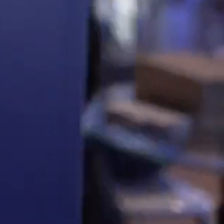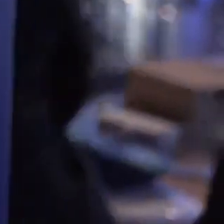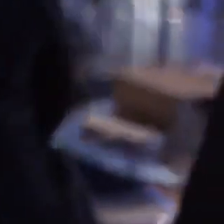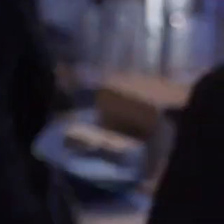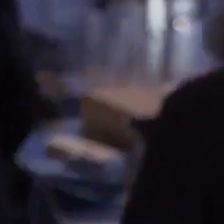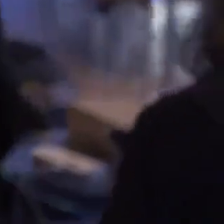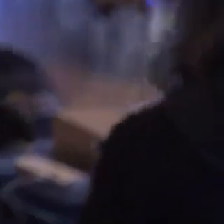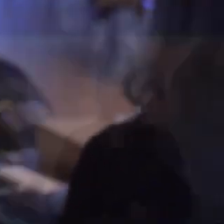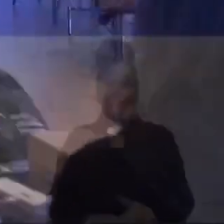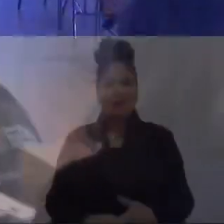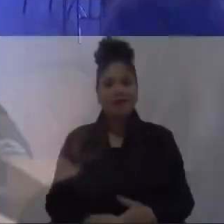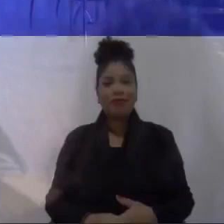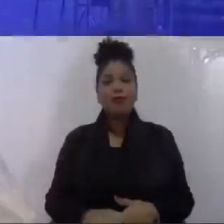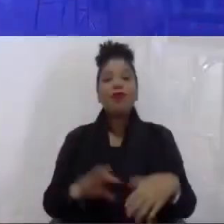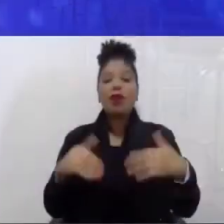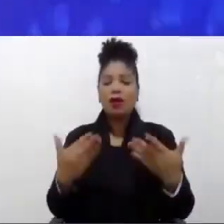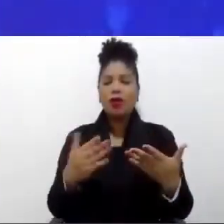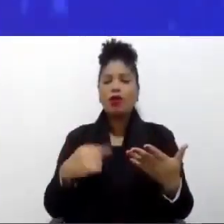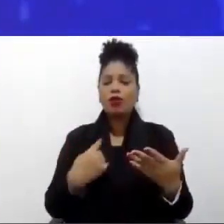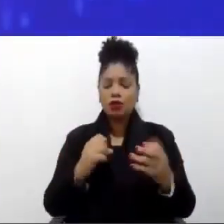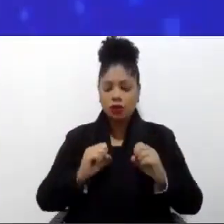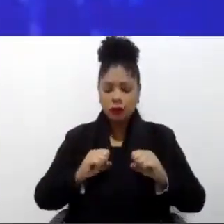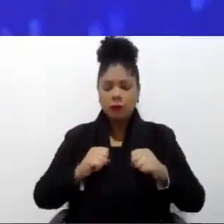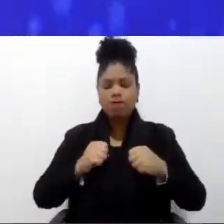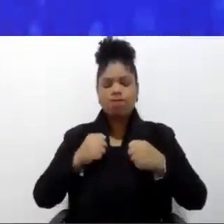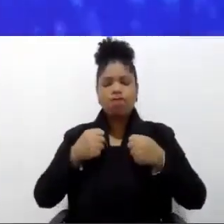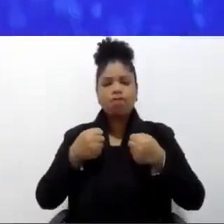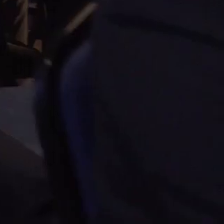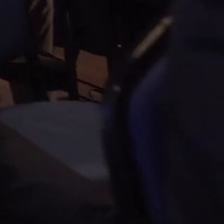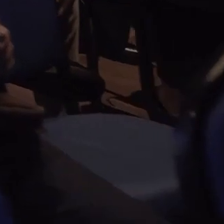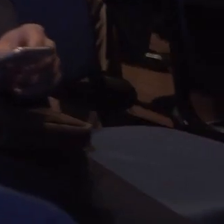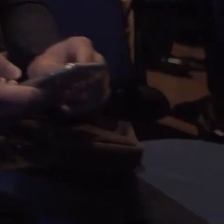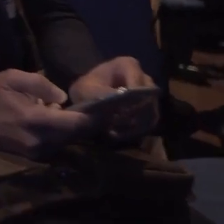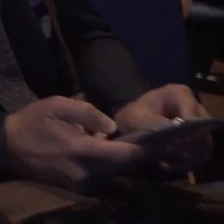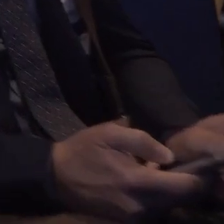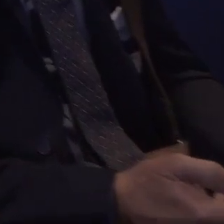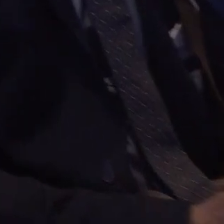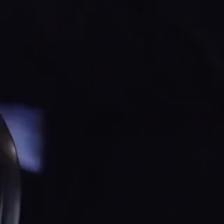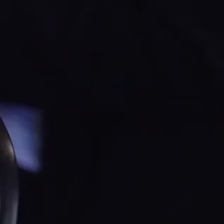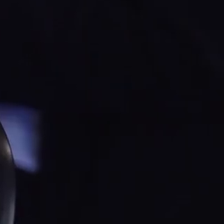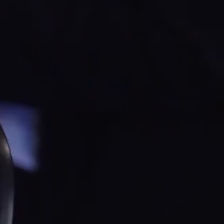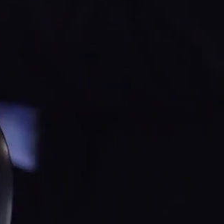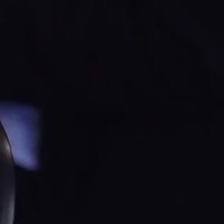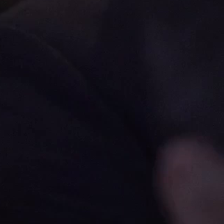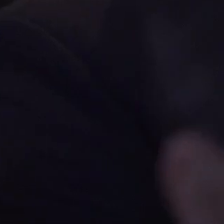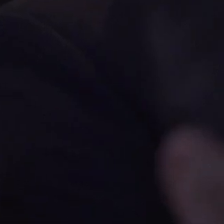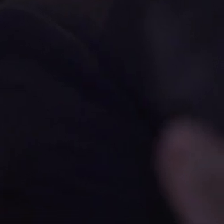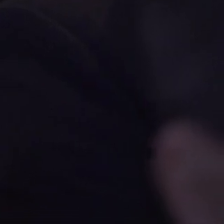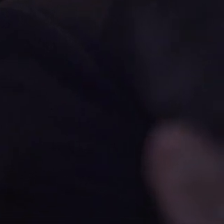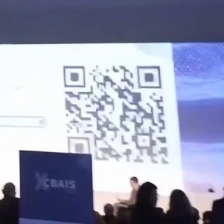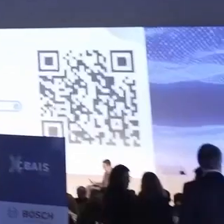Em razão dos nossos esforços durante esse período, temos privilégio de chegar